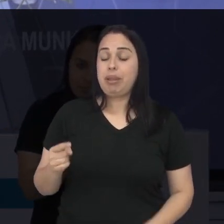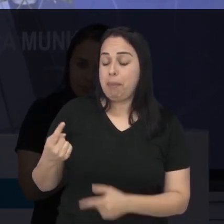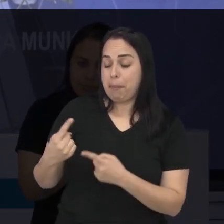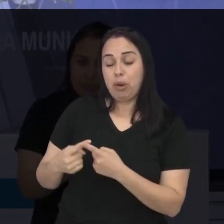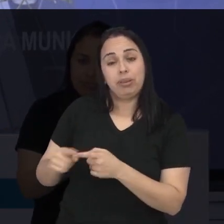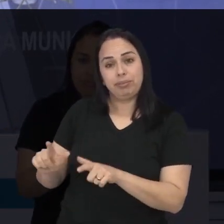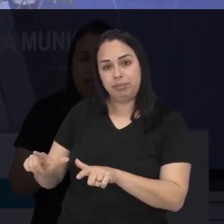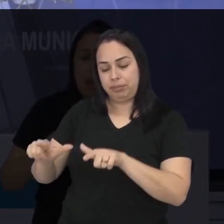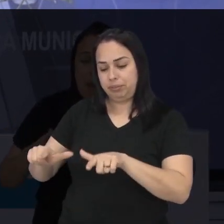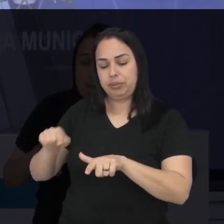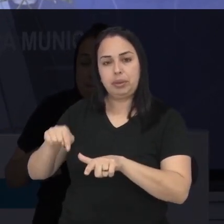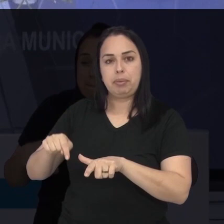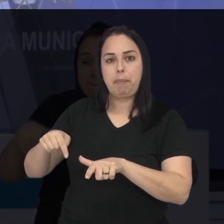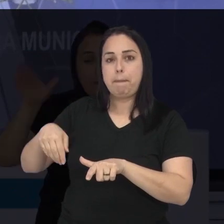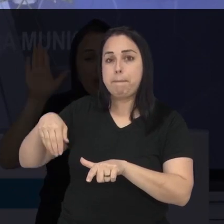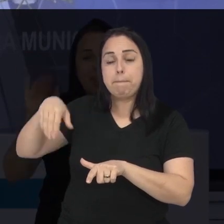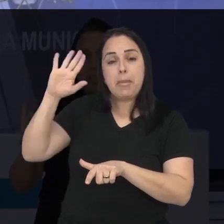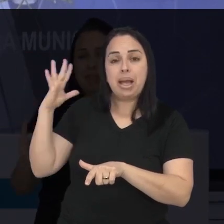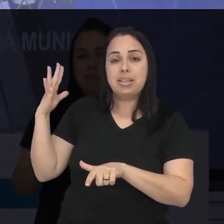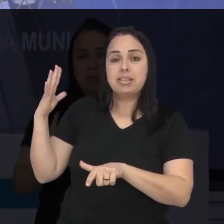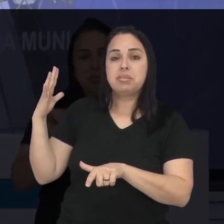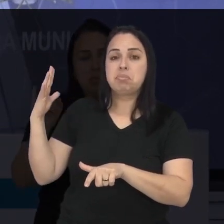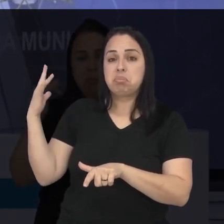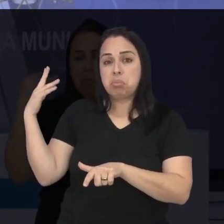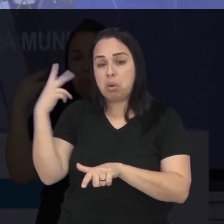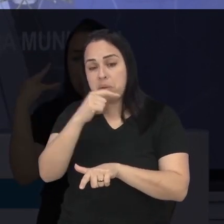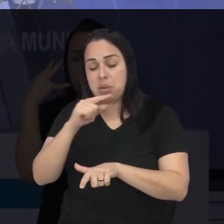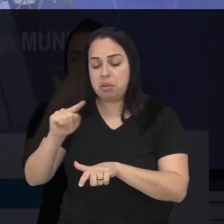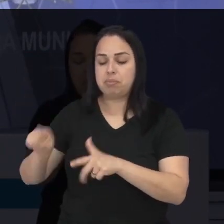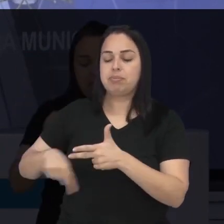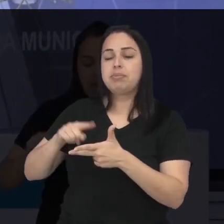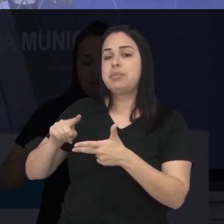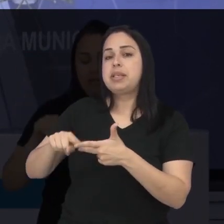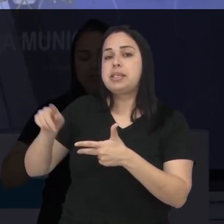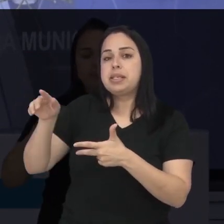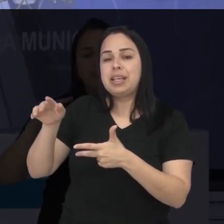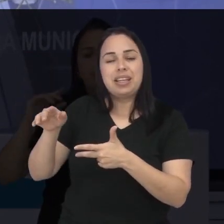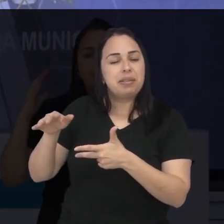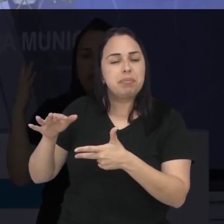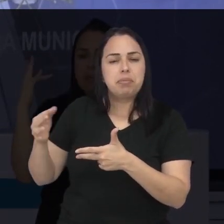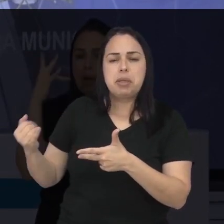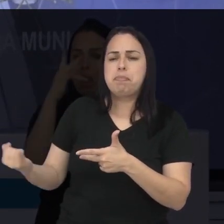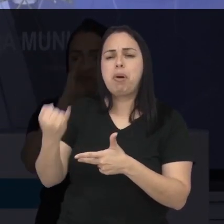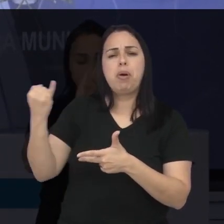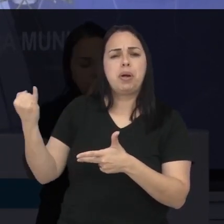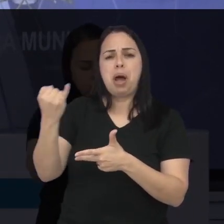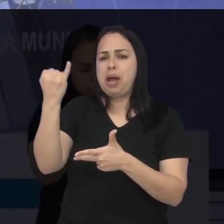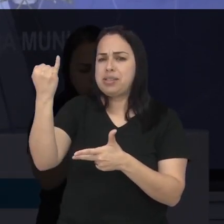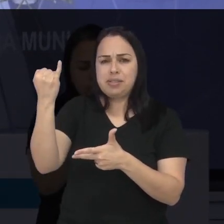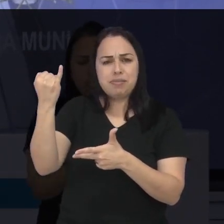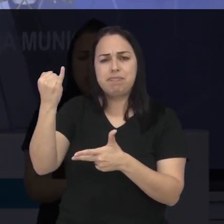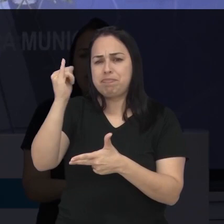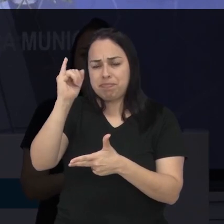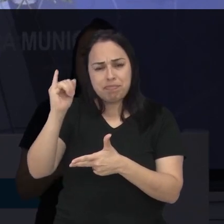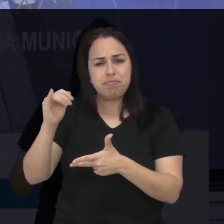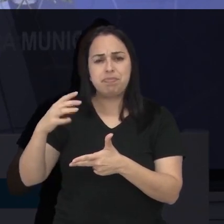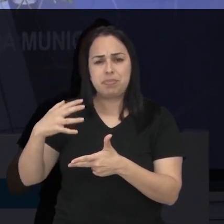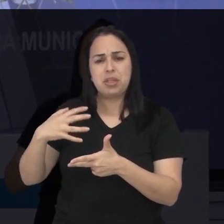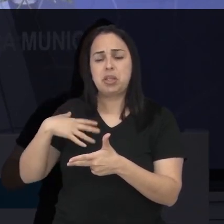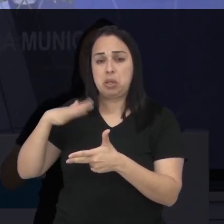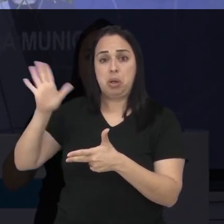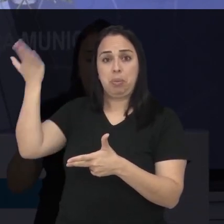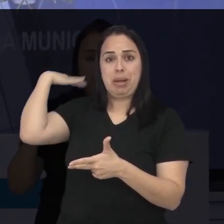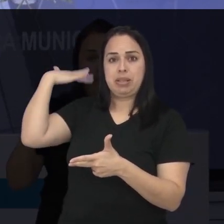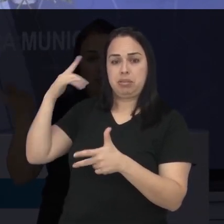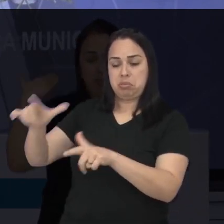das mais bonitas, mais singelas e mais honrosas, uma das mais honrosas homenagens que